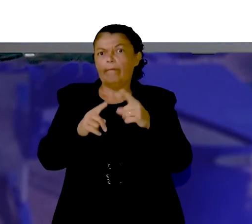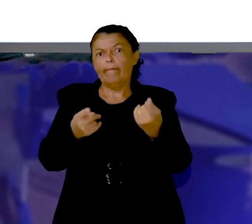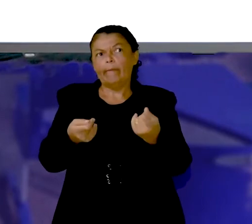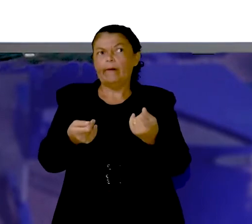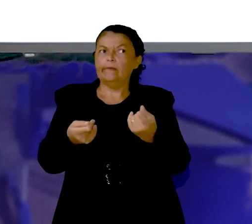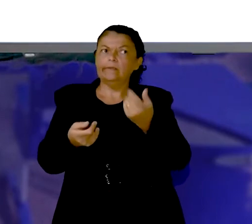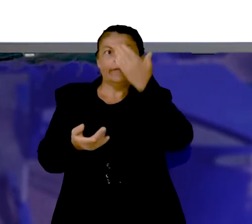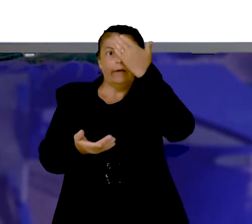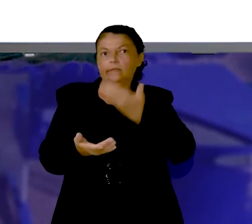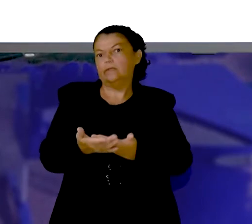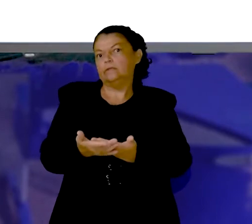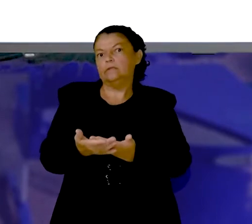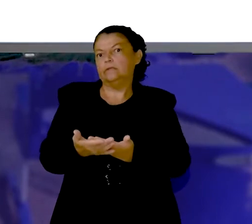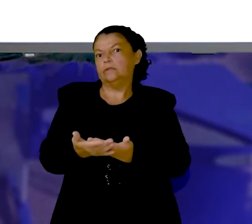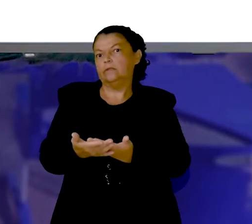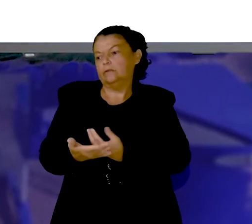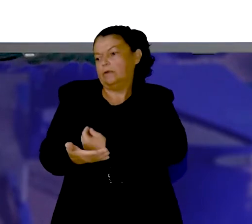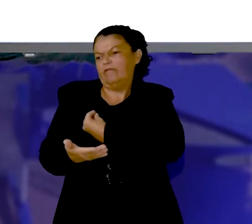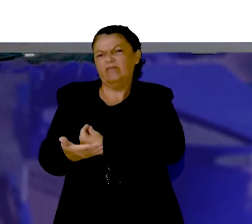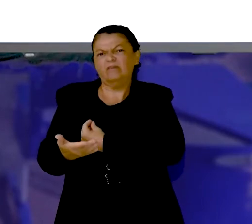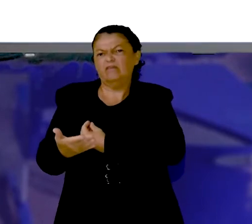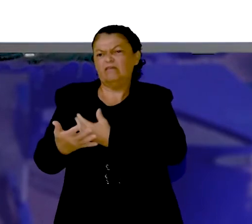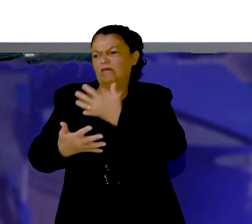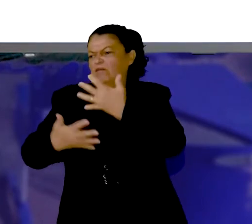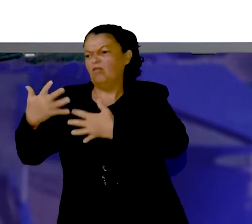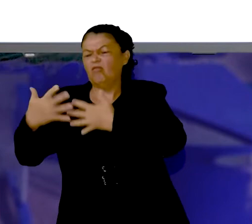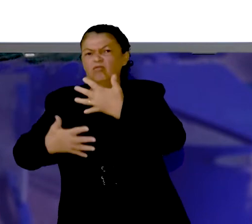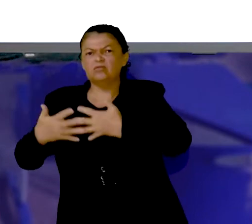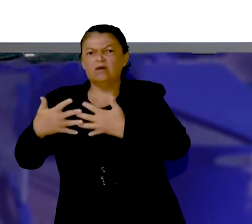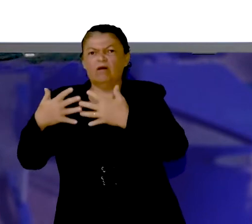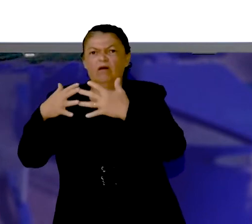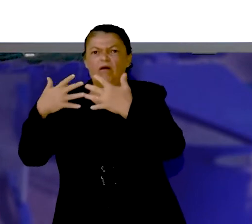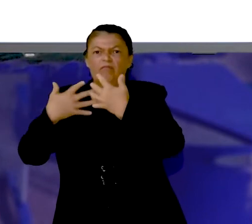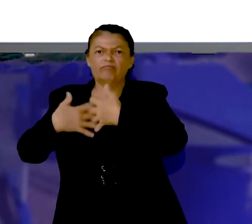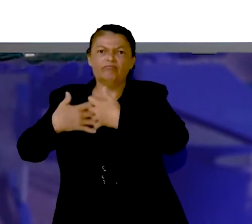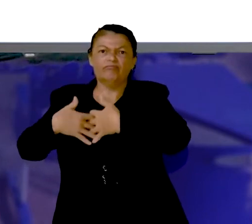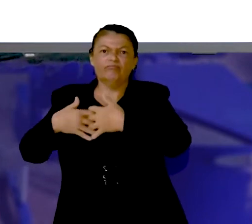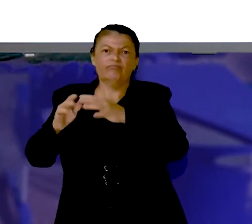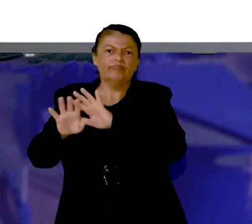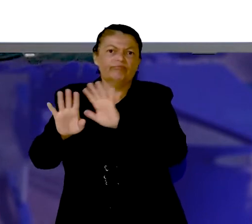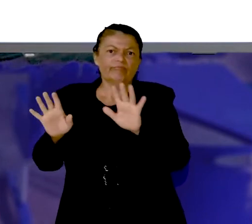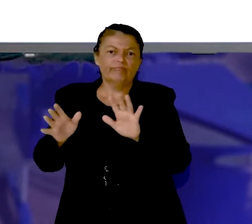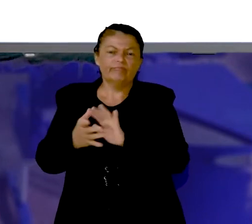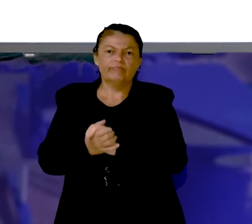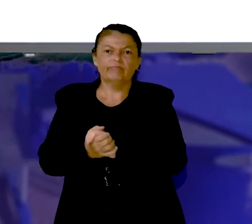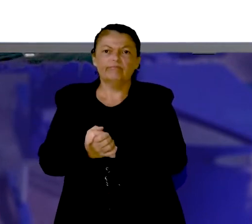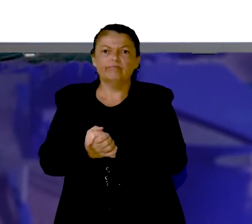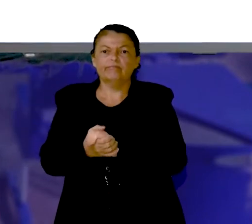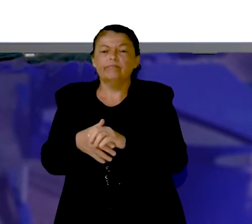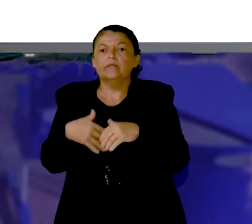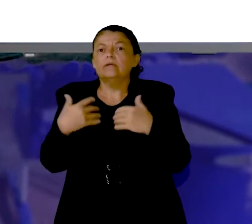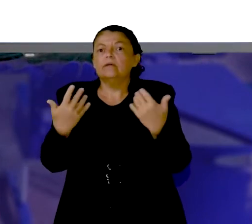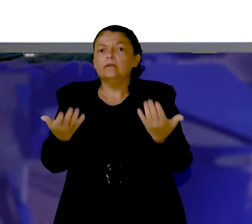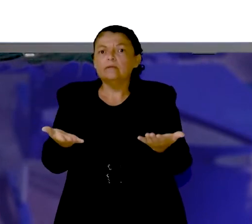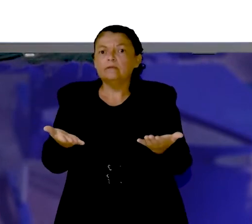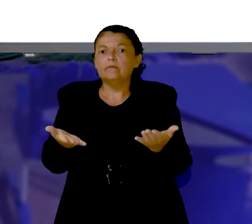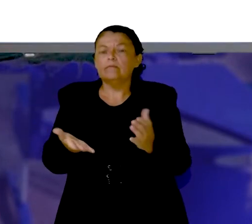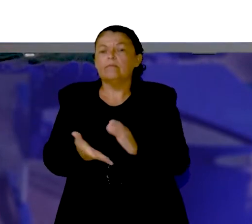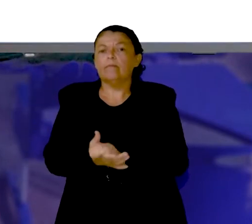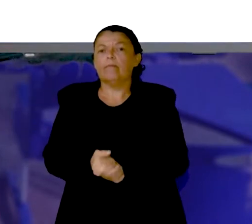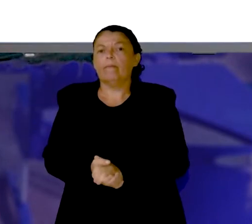Então, é necessário sempre estar buscando sentidos ou a melhor maneira de vivê-la. Então, a partir